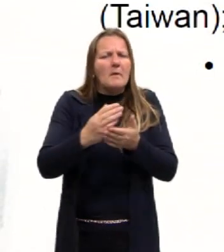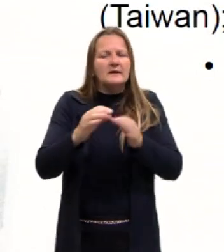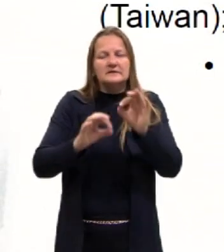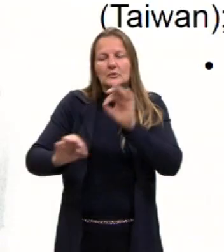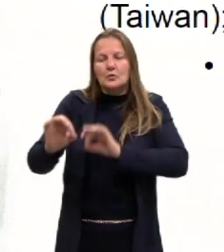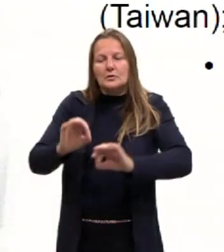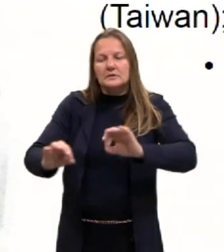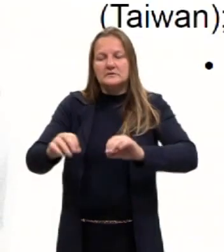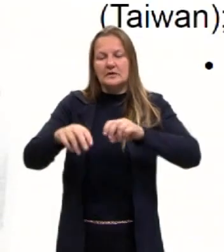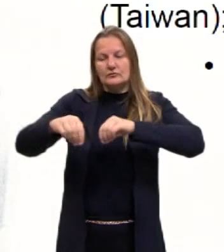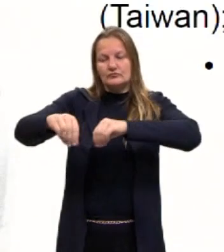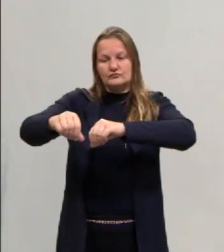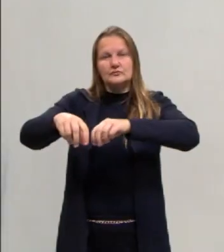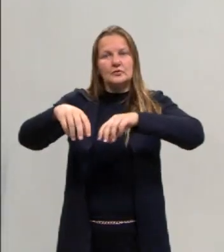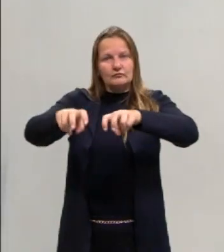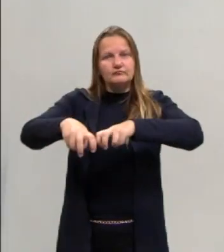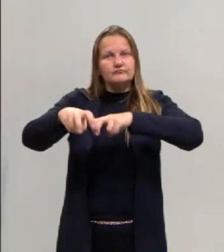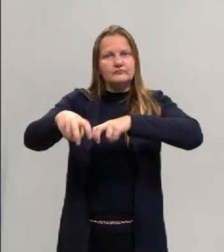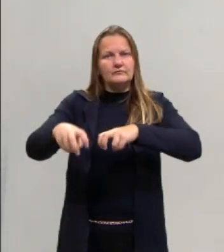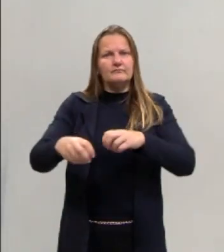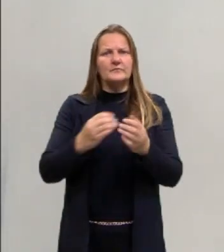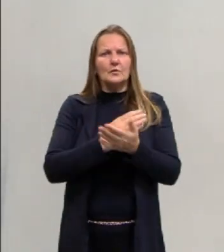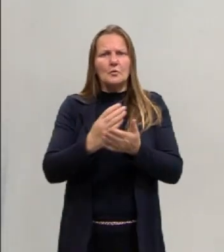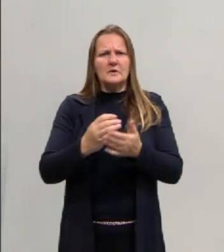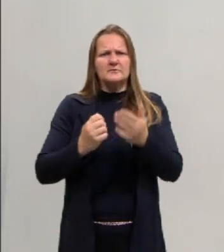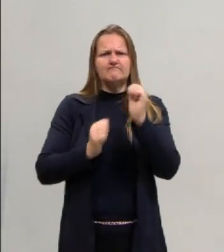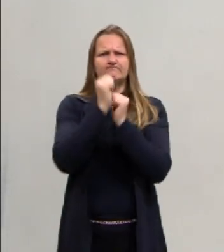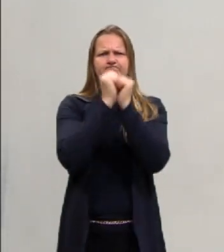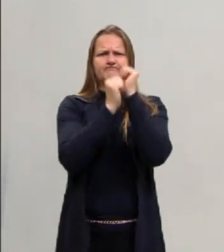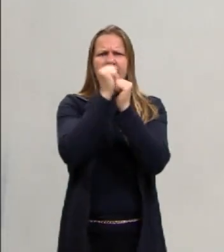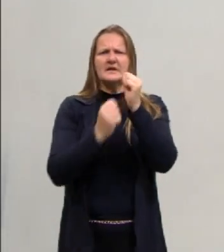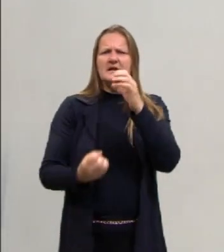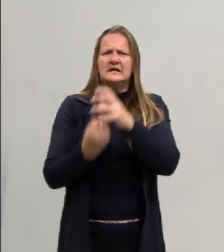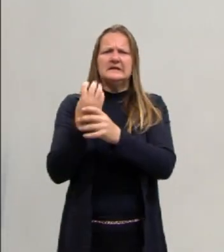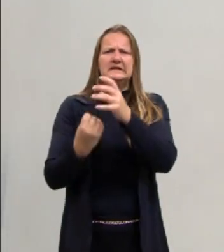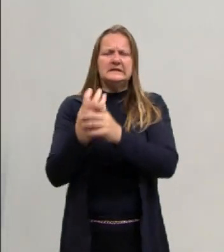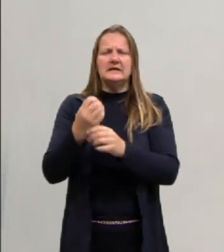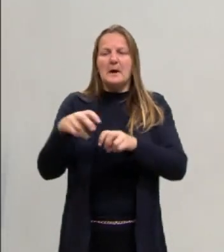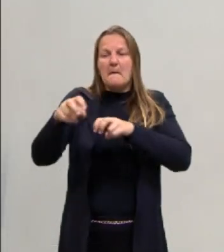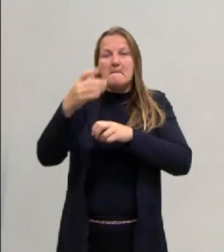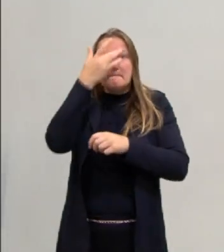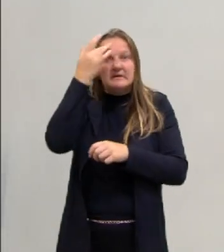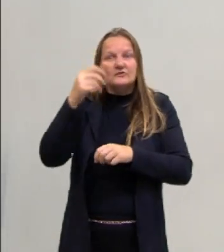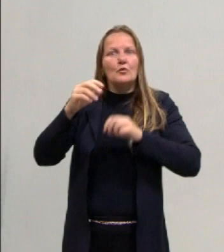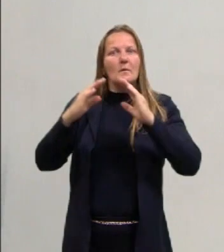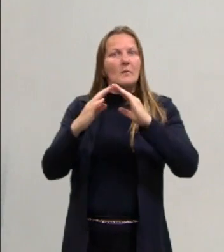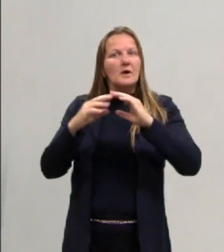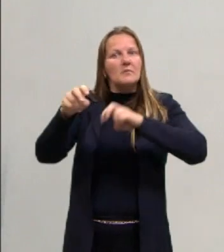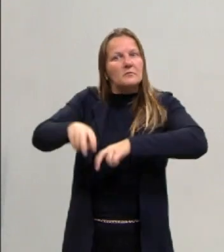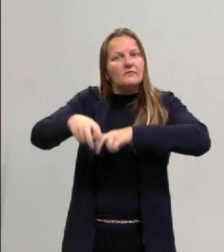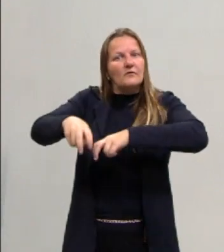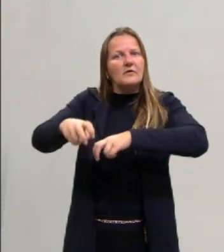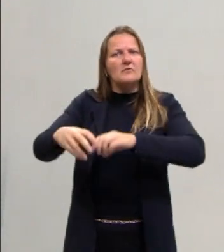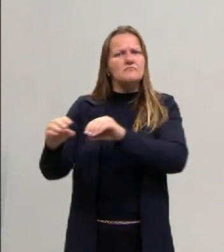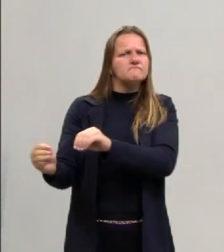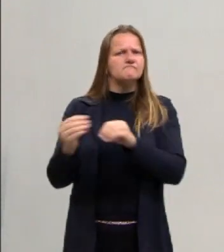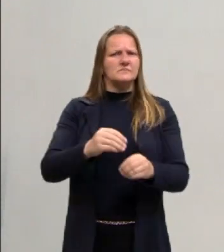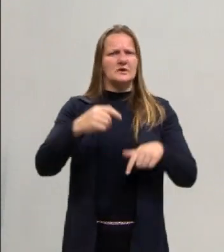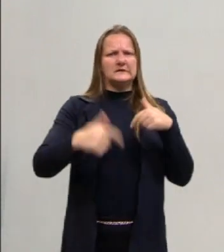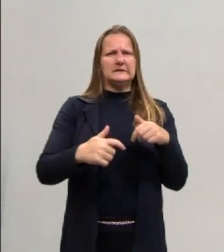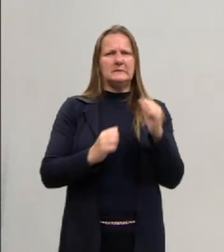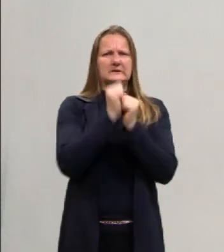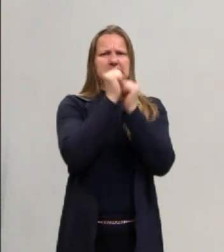o mal vai tentar industrializar o país a força vai tirar a gente do campo para tentar colocar eles para trabalhar